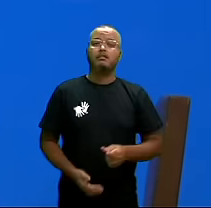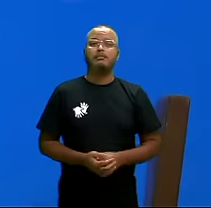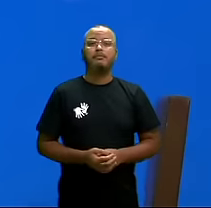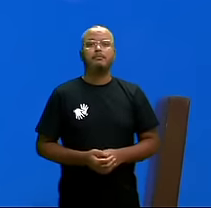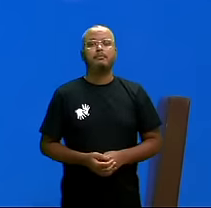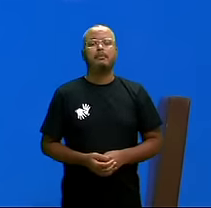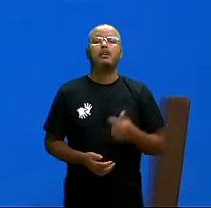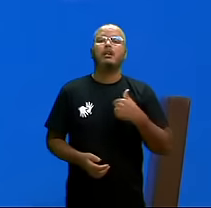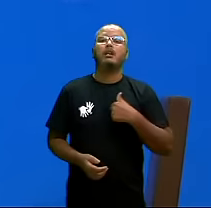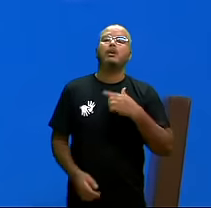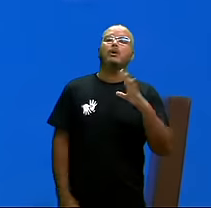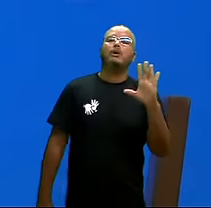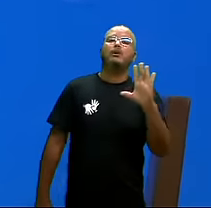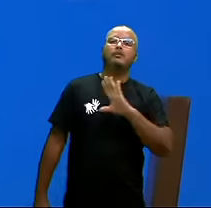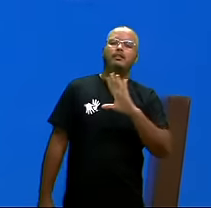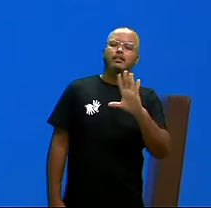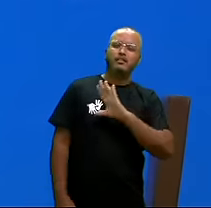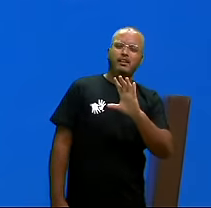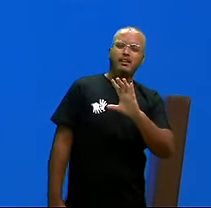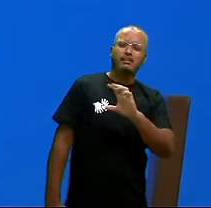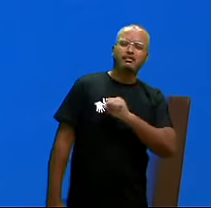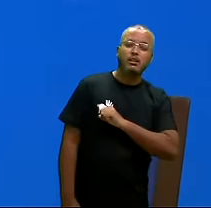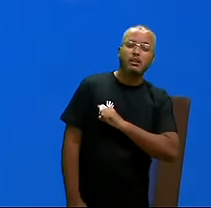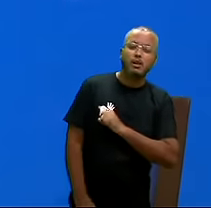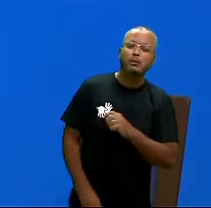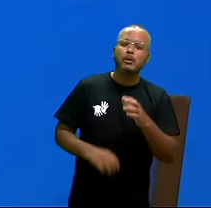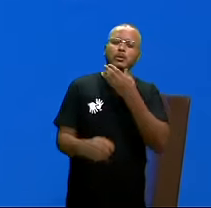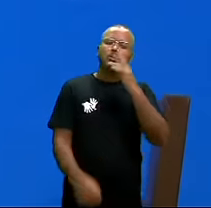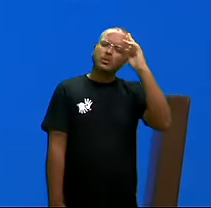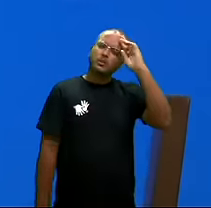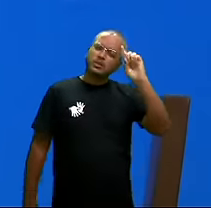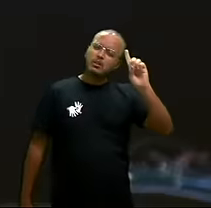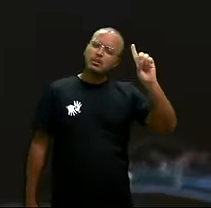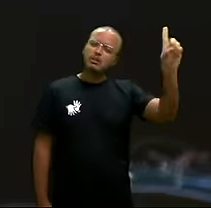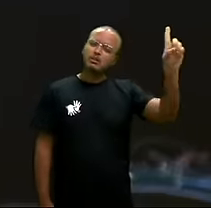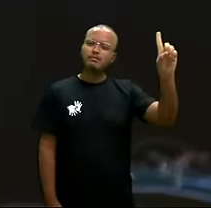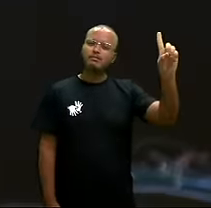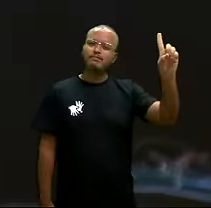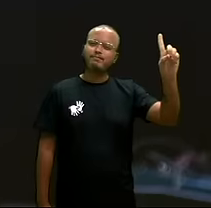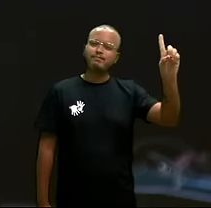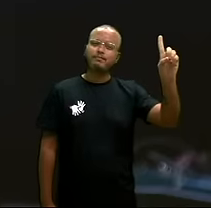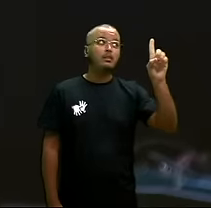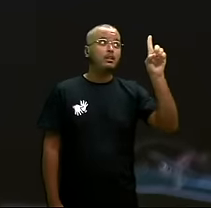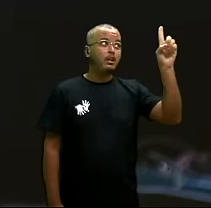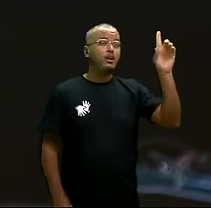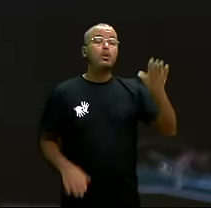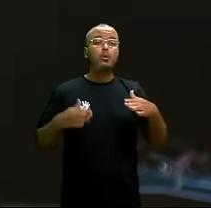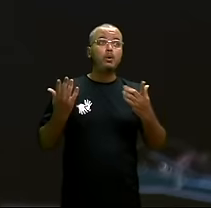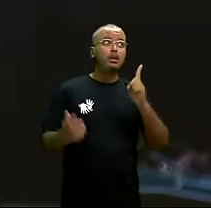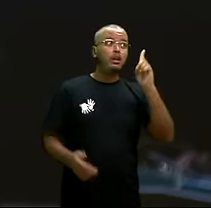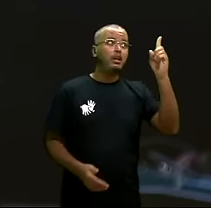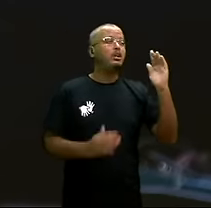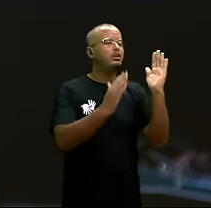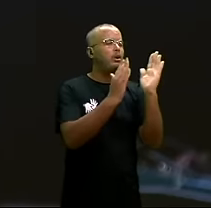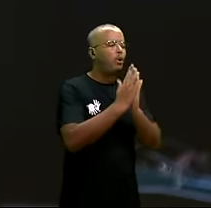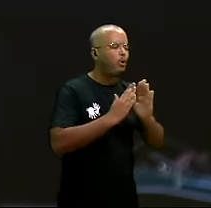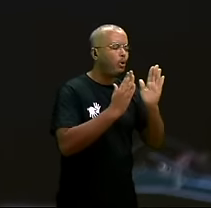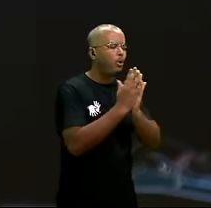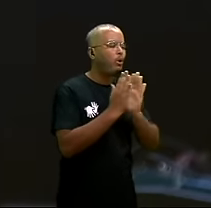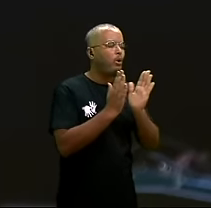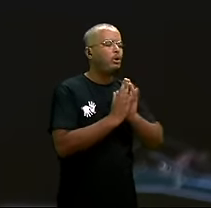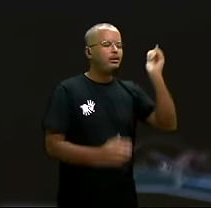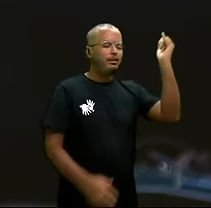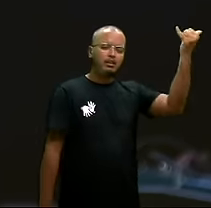Senhor, porque Ele me ouviu quando lhe fiz a minha súplica. Ele inclinou os seus ouvidos para mim e eu